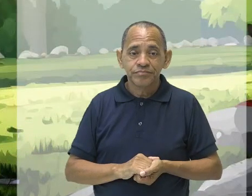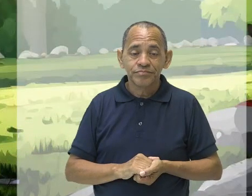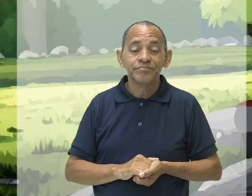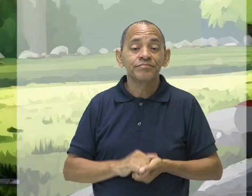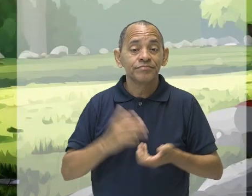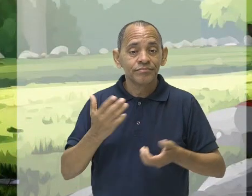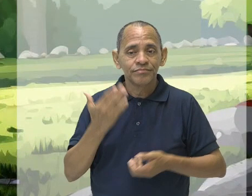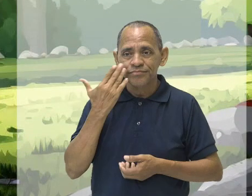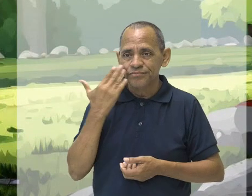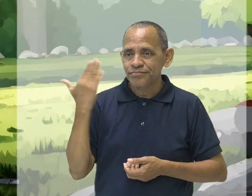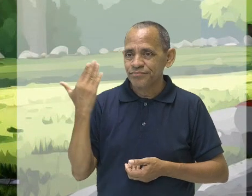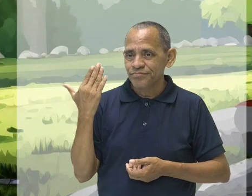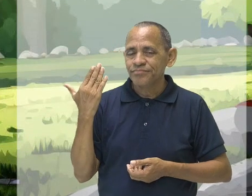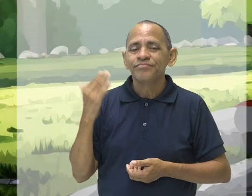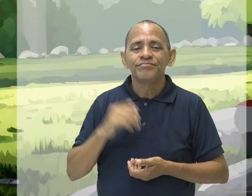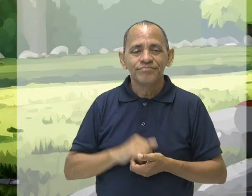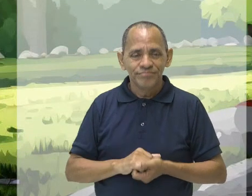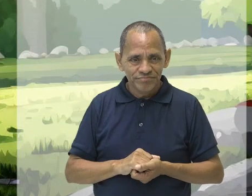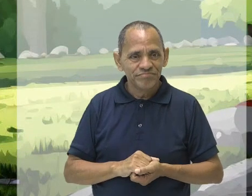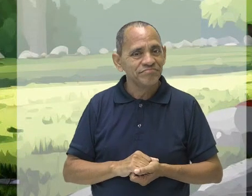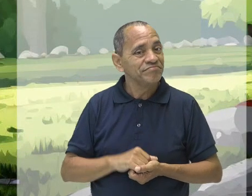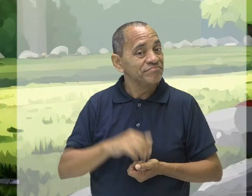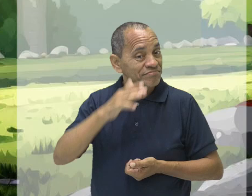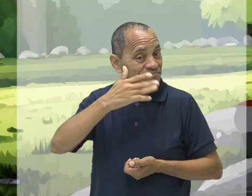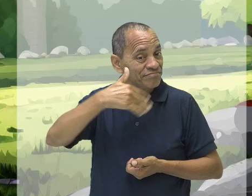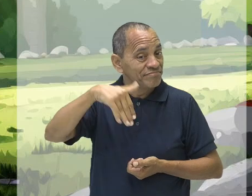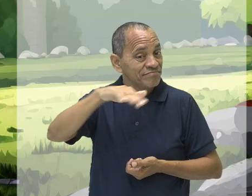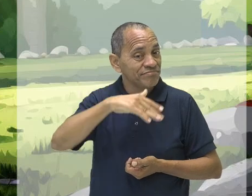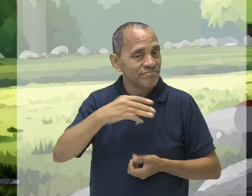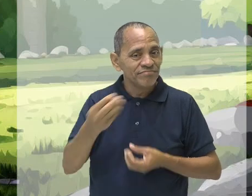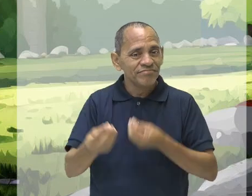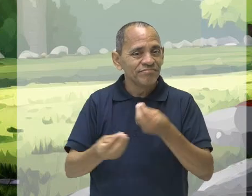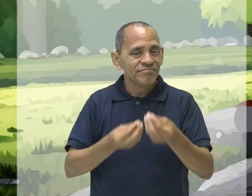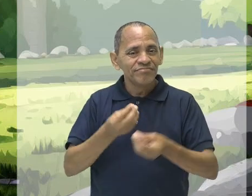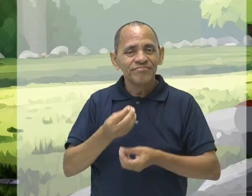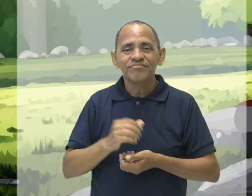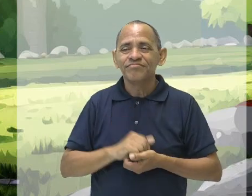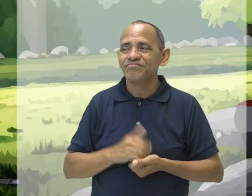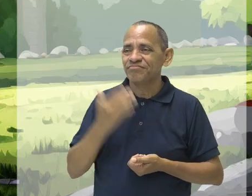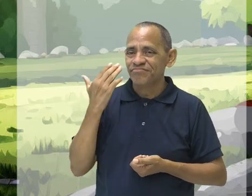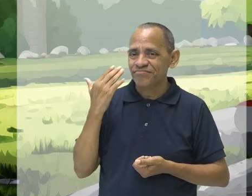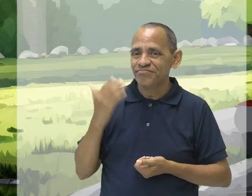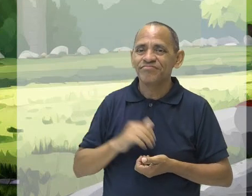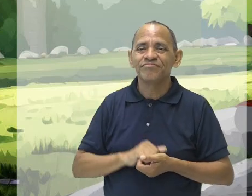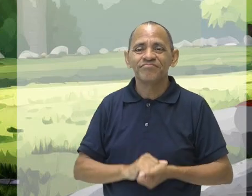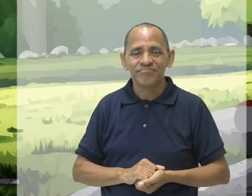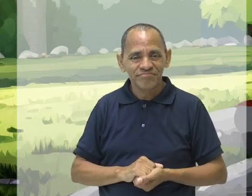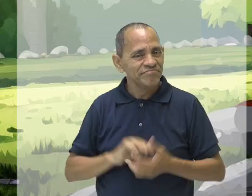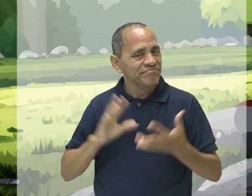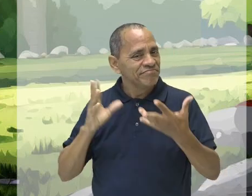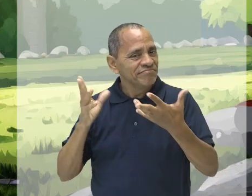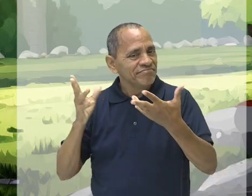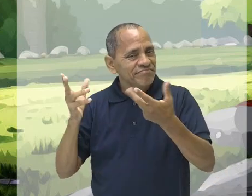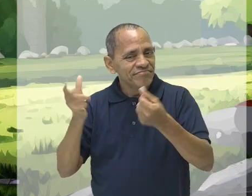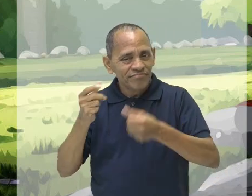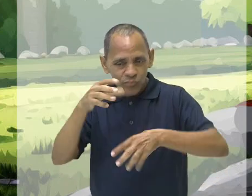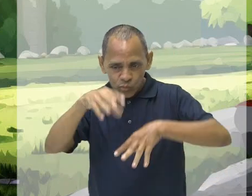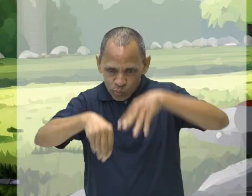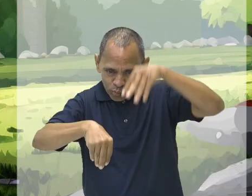Muito bem, olha onde eu vim parar, né? Neste cenário aqui maravilhoso de